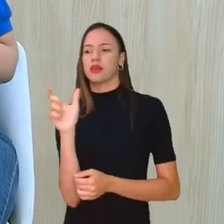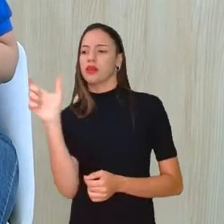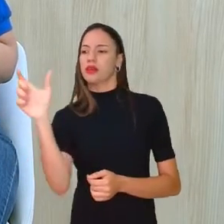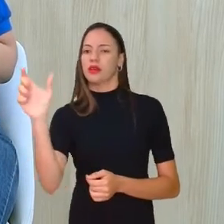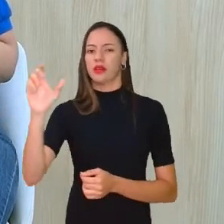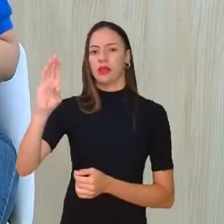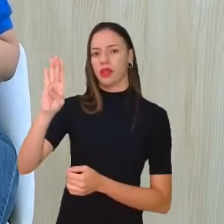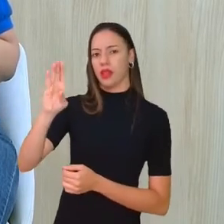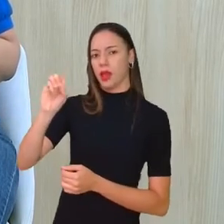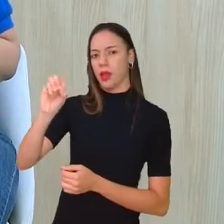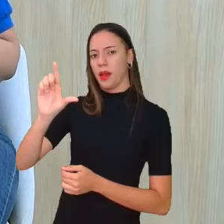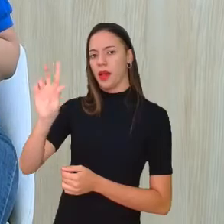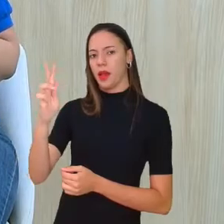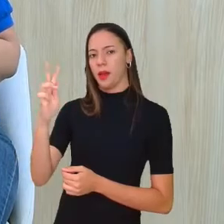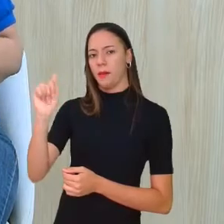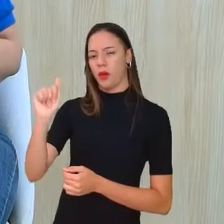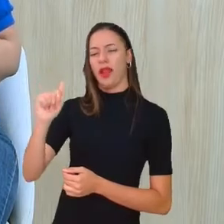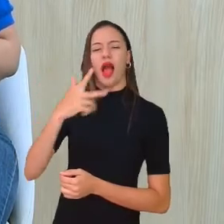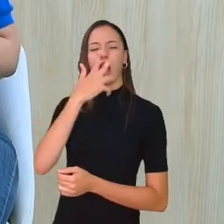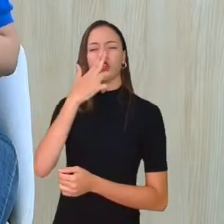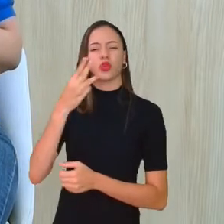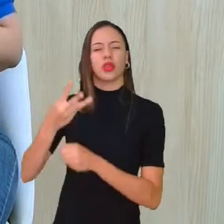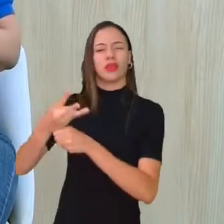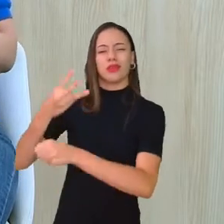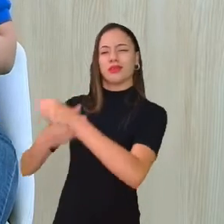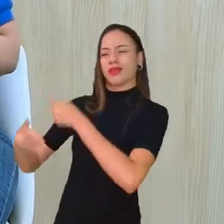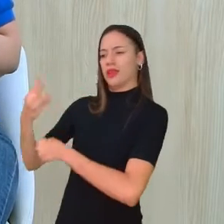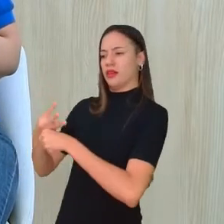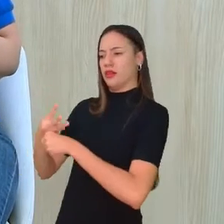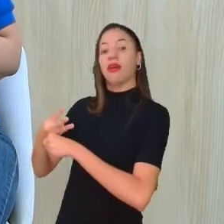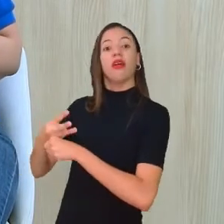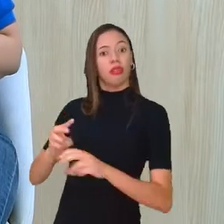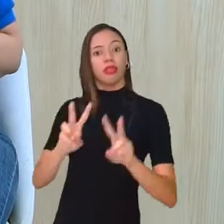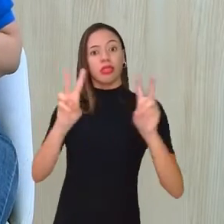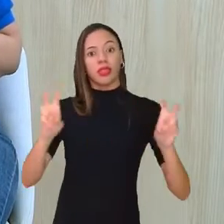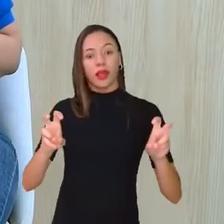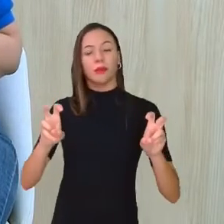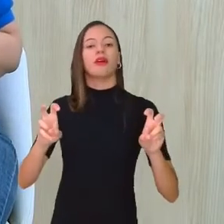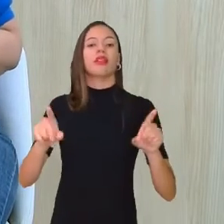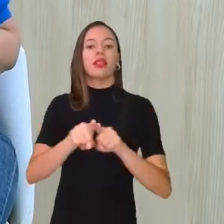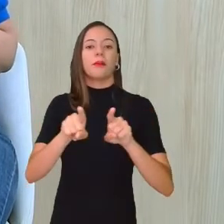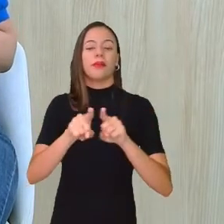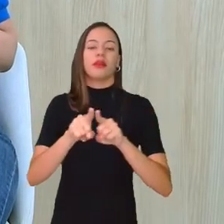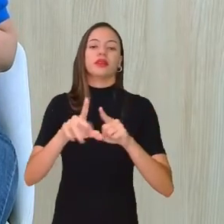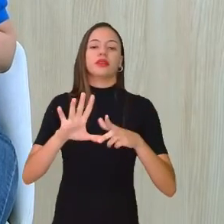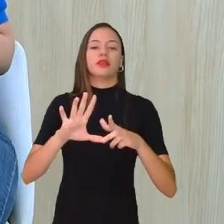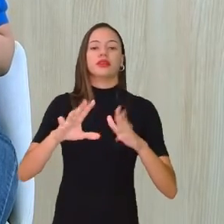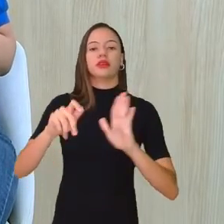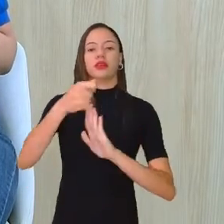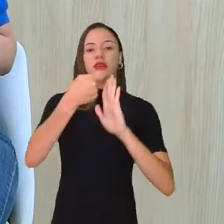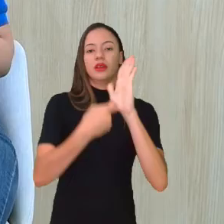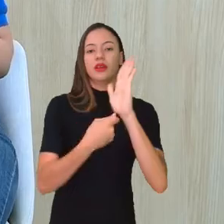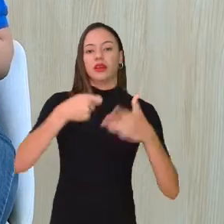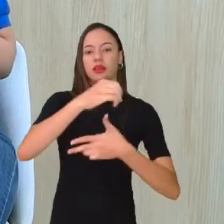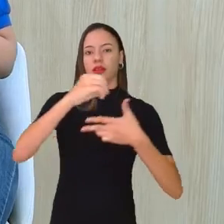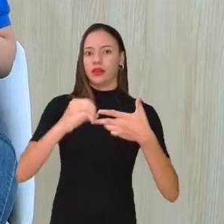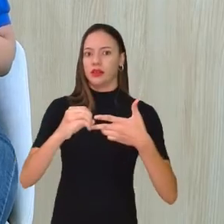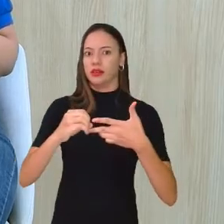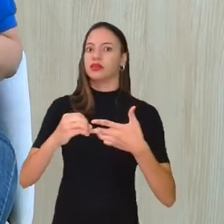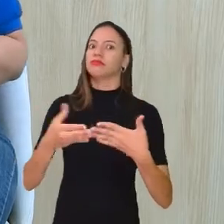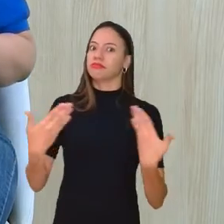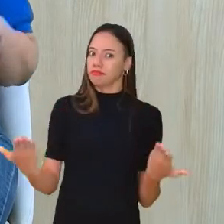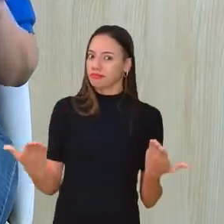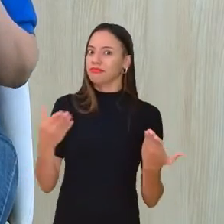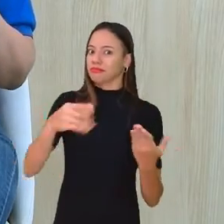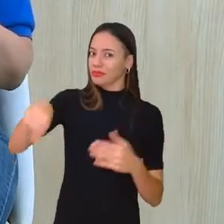Carla, 2 anos, 3 anos passados, foi tema de redação do Enem, Sim, não é isso? foi sim. Então, mãos à obra aí, não é isso, Carla?